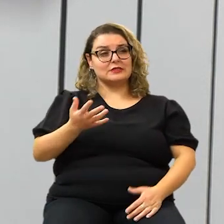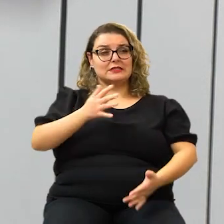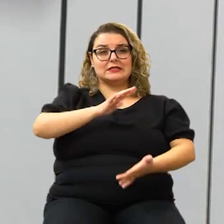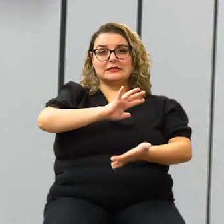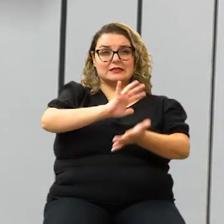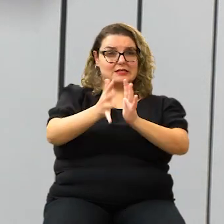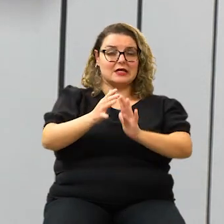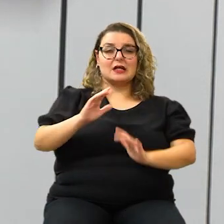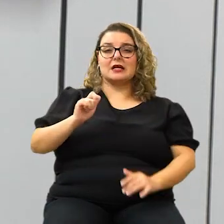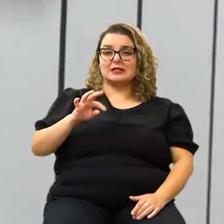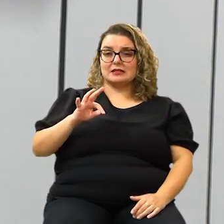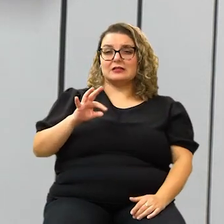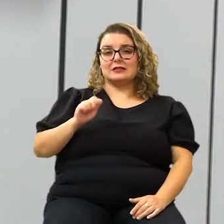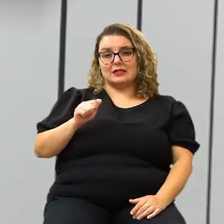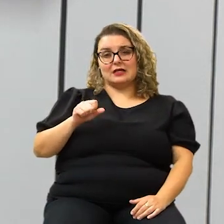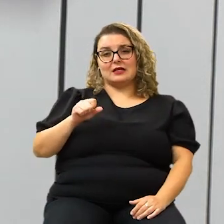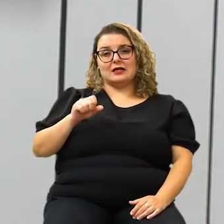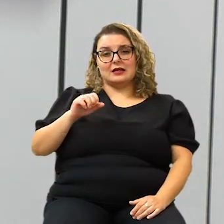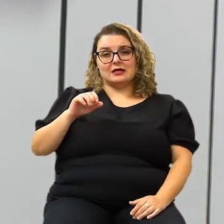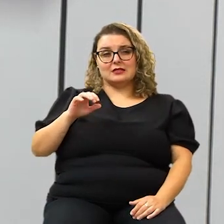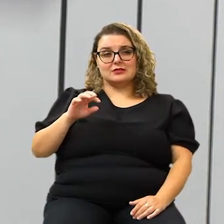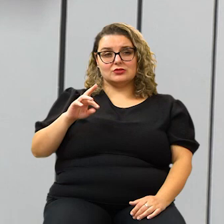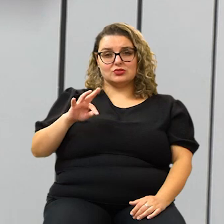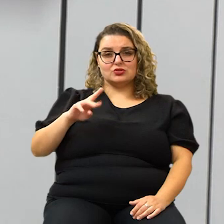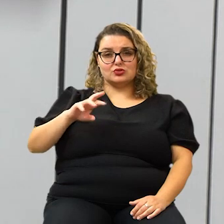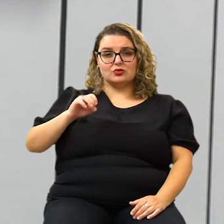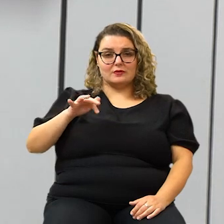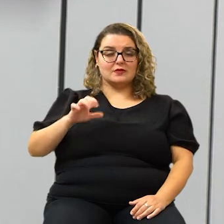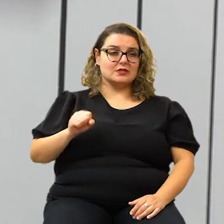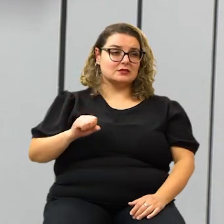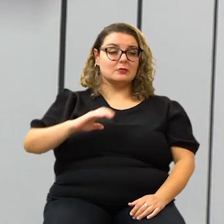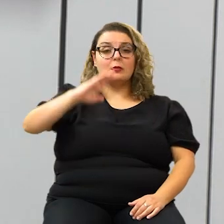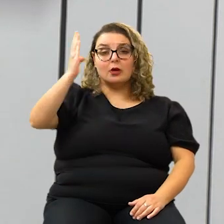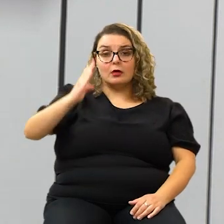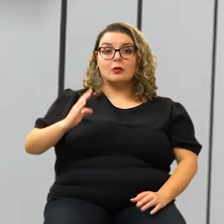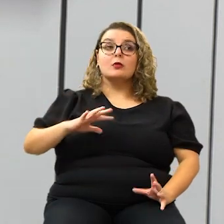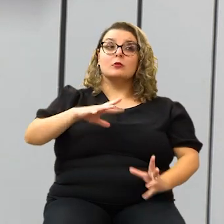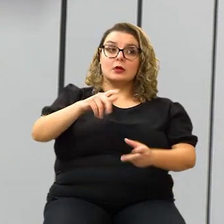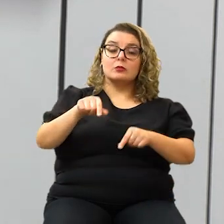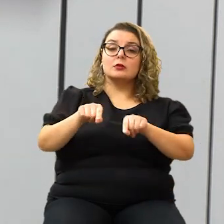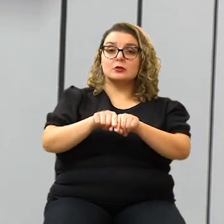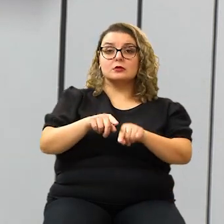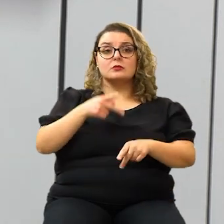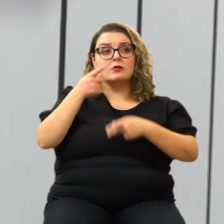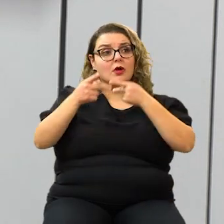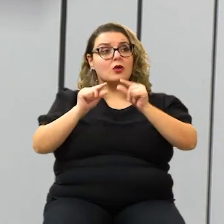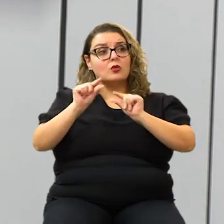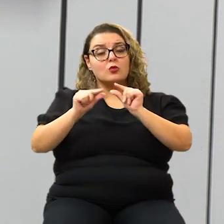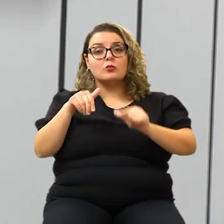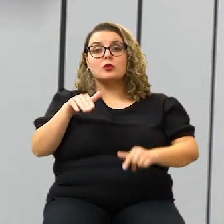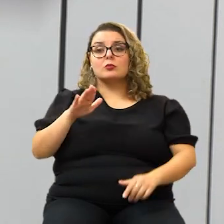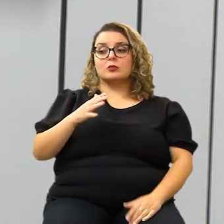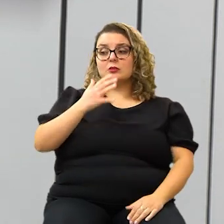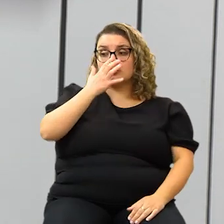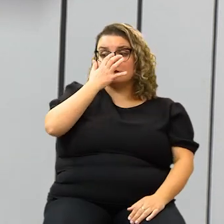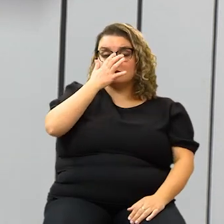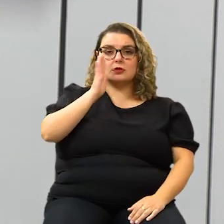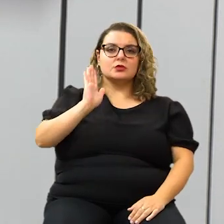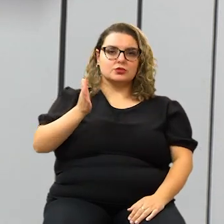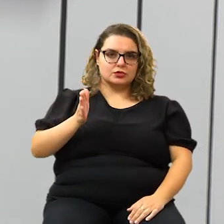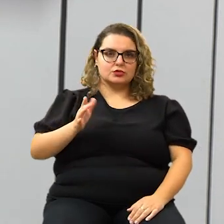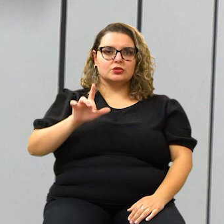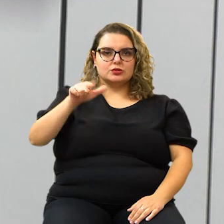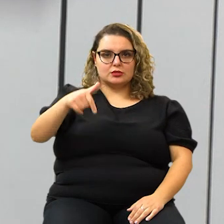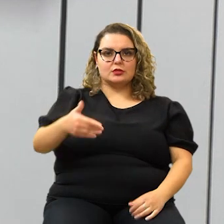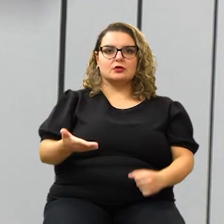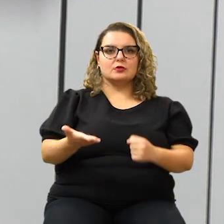né, naturais acontecendo pelo Brasil e pelo mundo também. Nós vamos falar um pouquinho mais já depois do